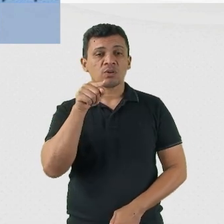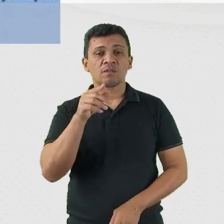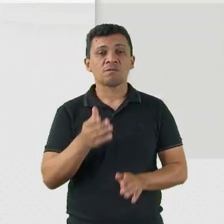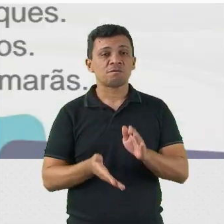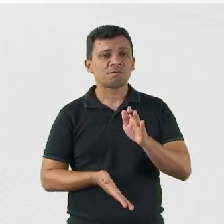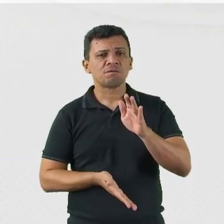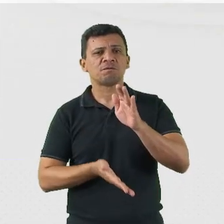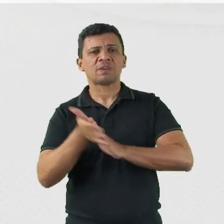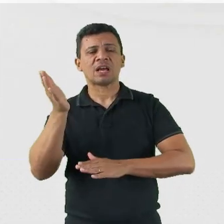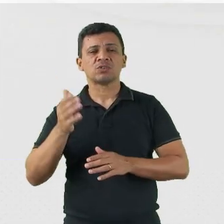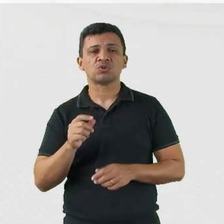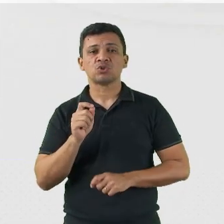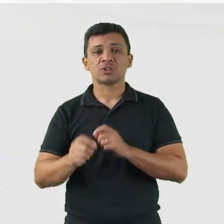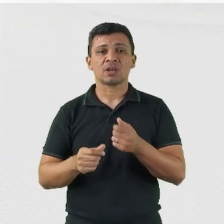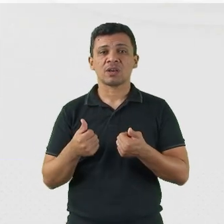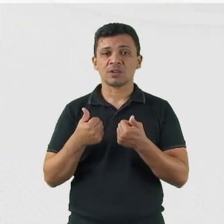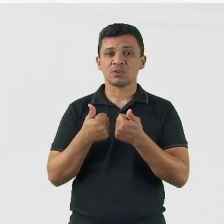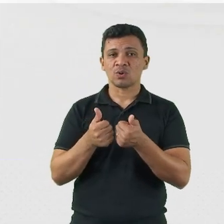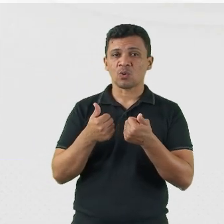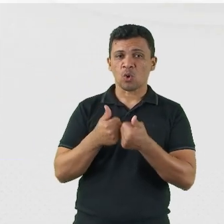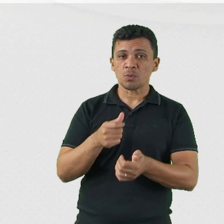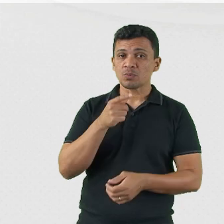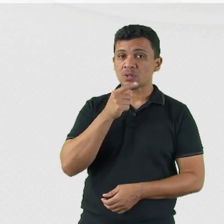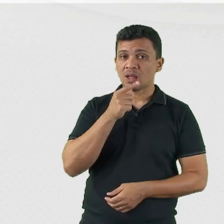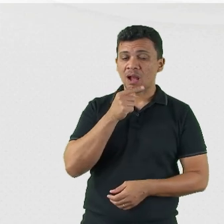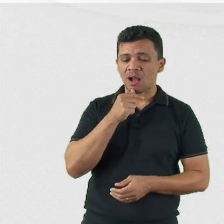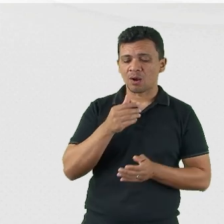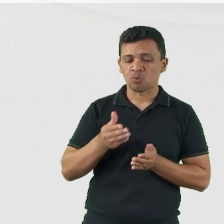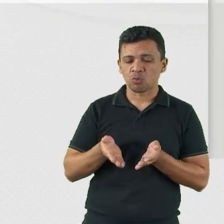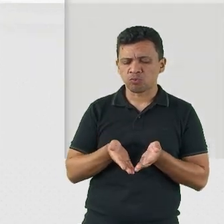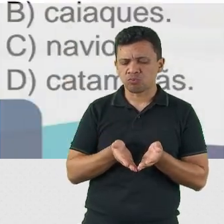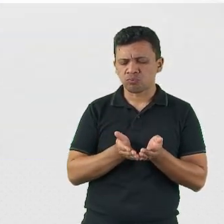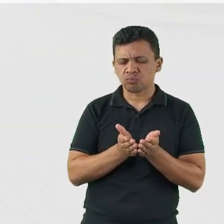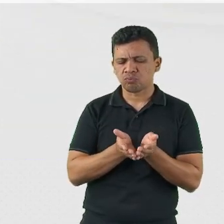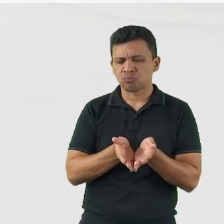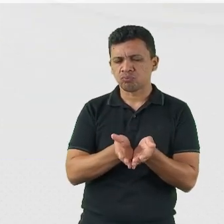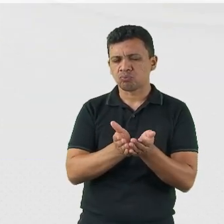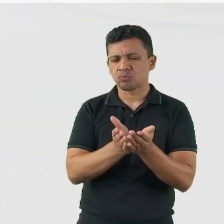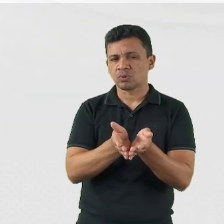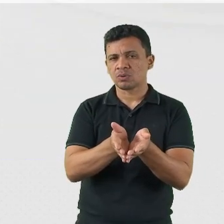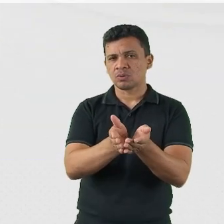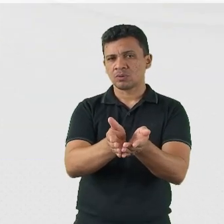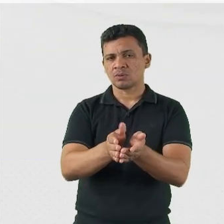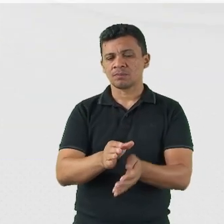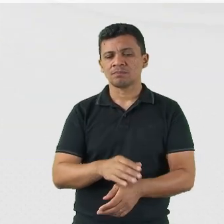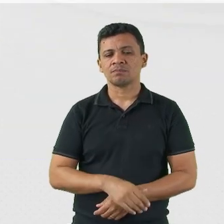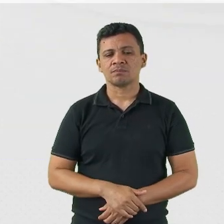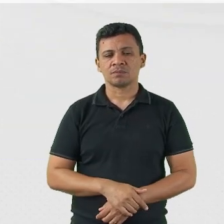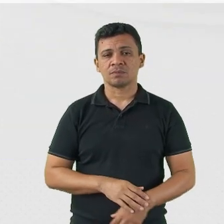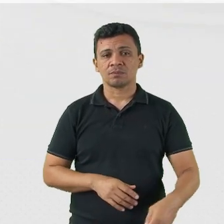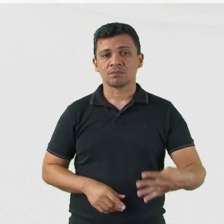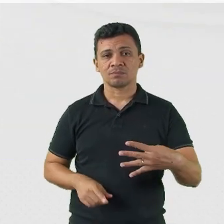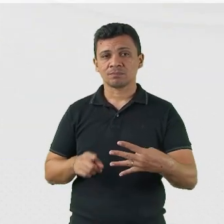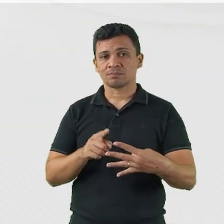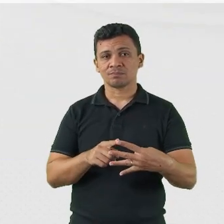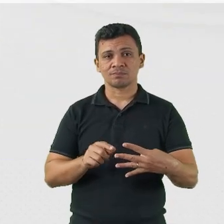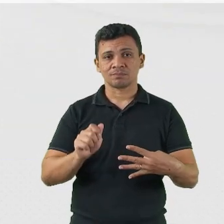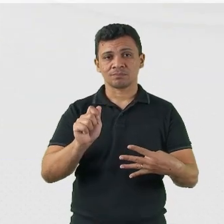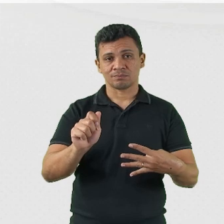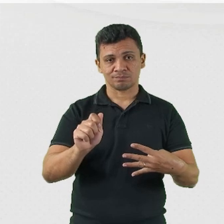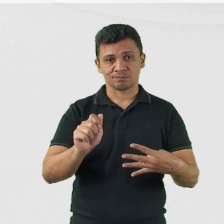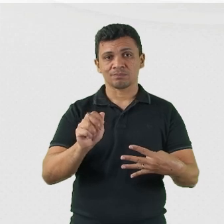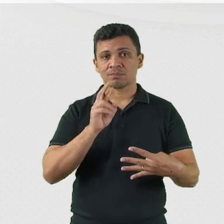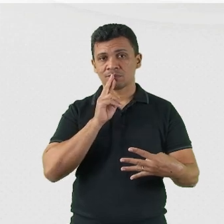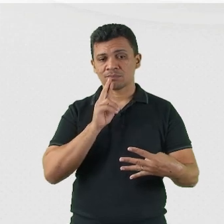ônibus aquáticos. Então, esses pequenos barcos ou essas pequenas embarcações são, a letra A,